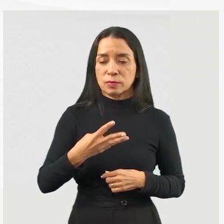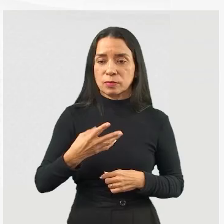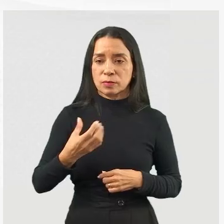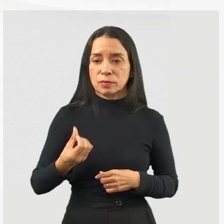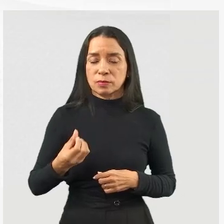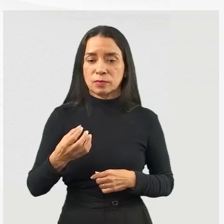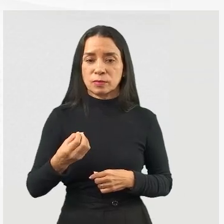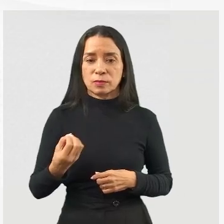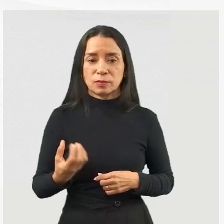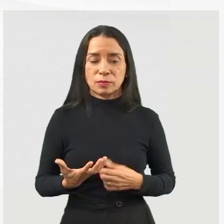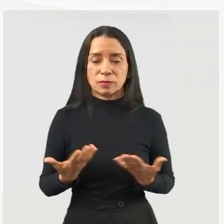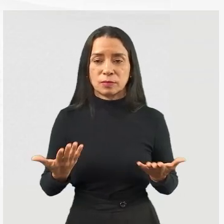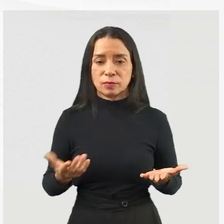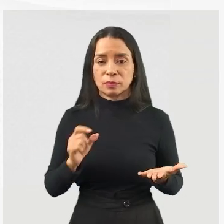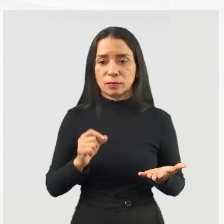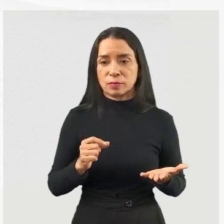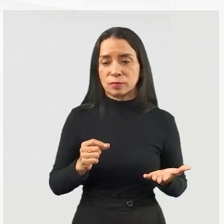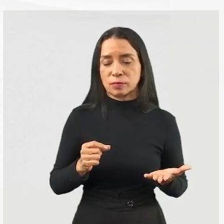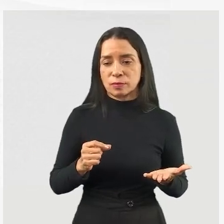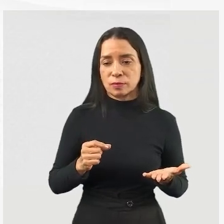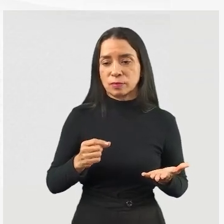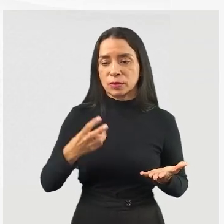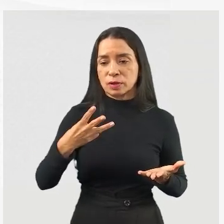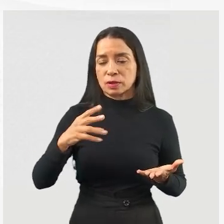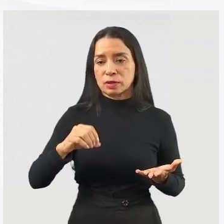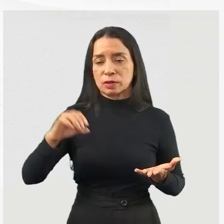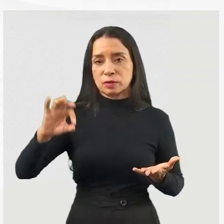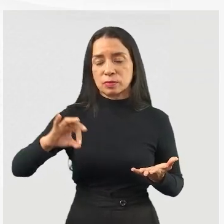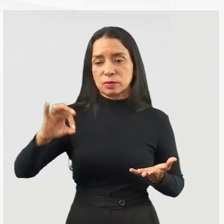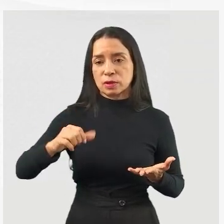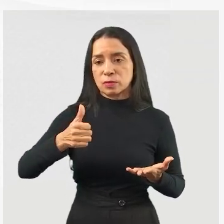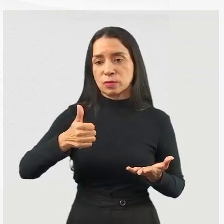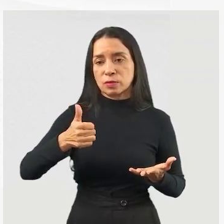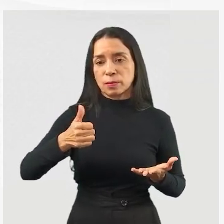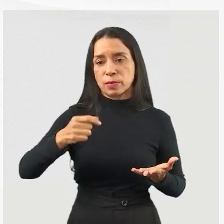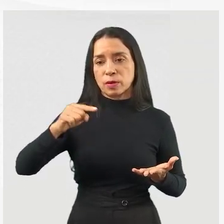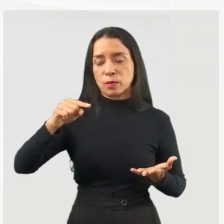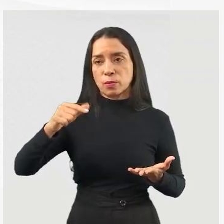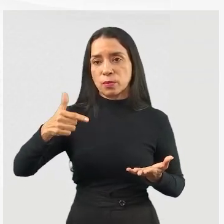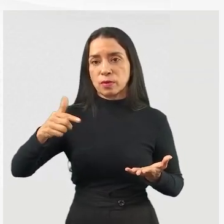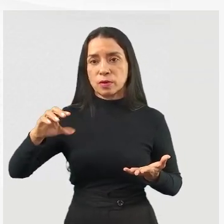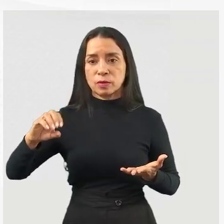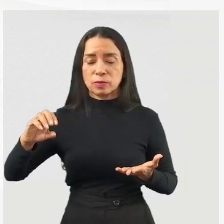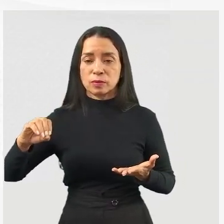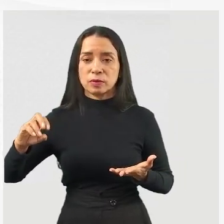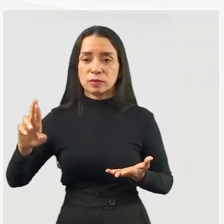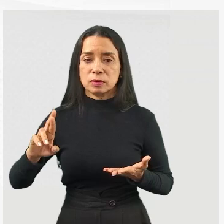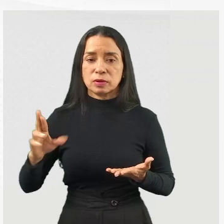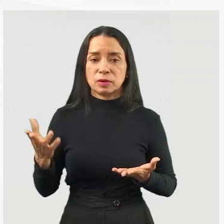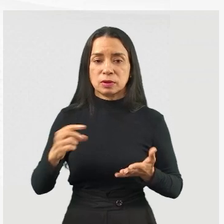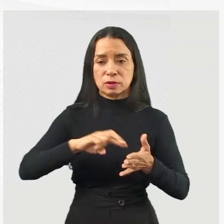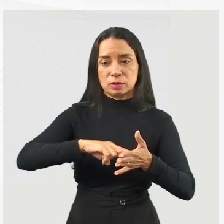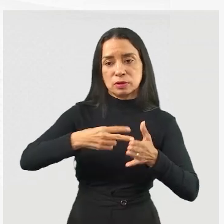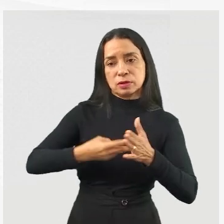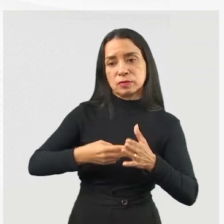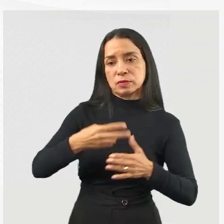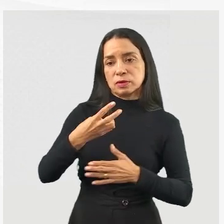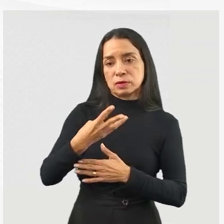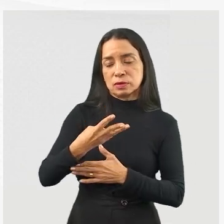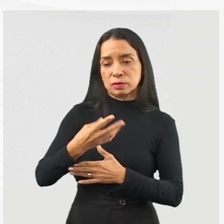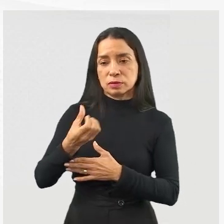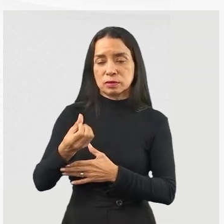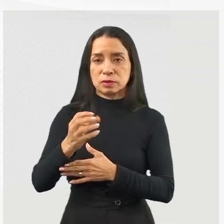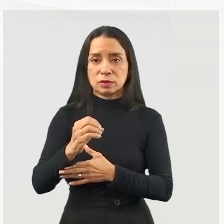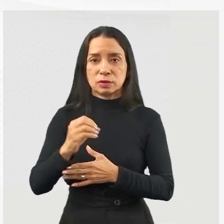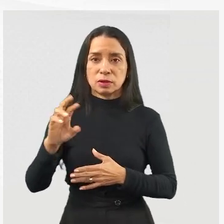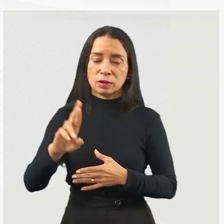360. Então, 30% de R$ 1.200 significa R$ 360. Certo? Ah,